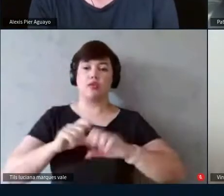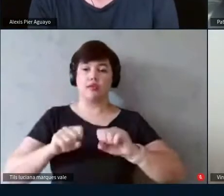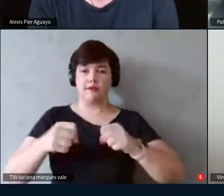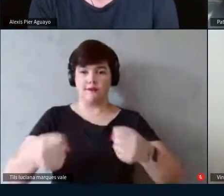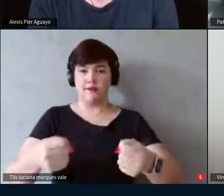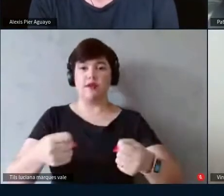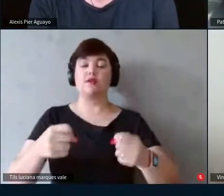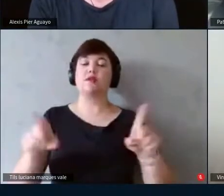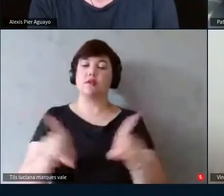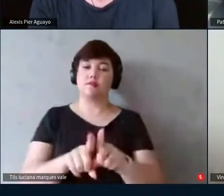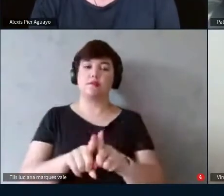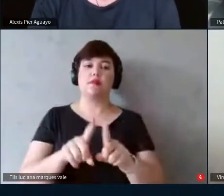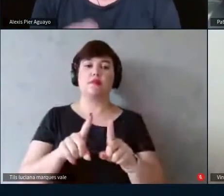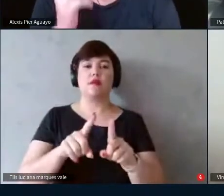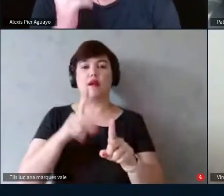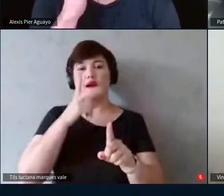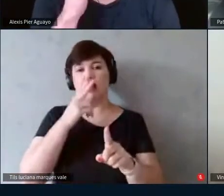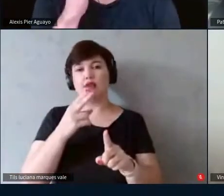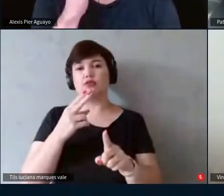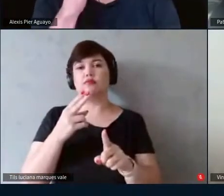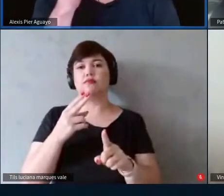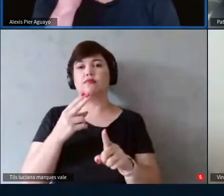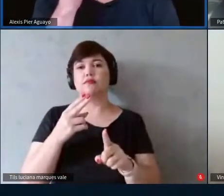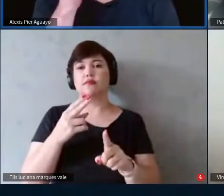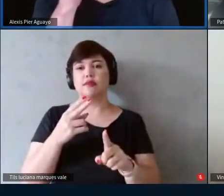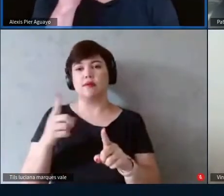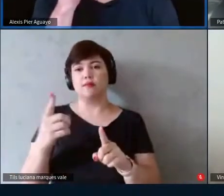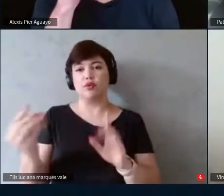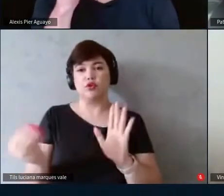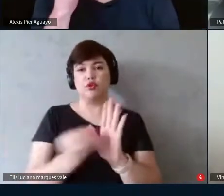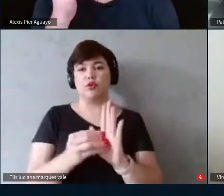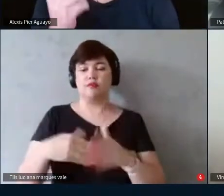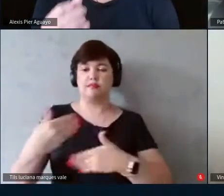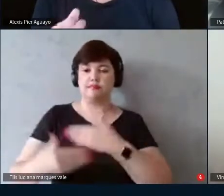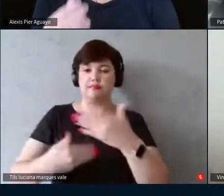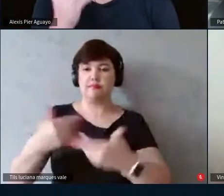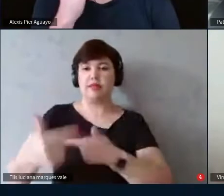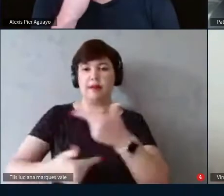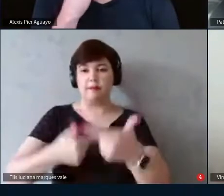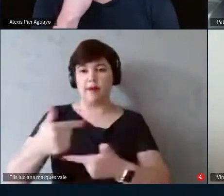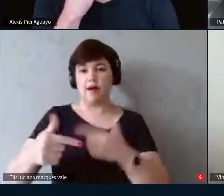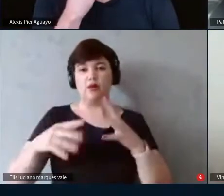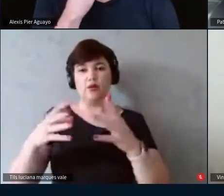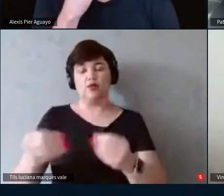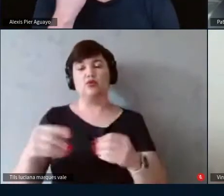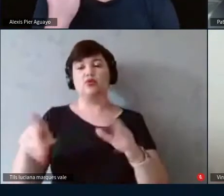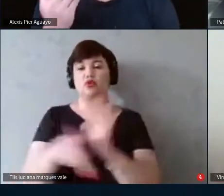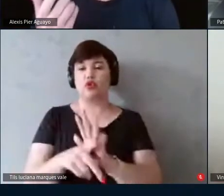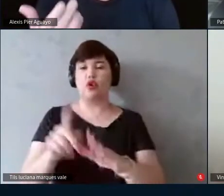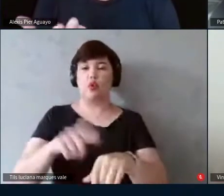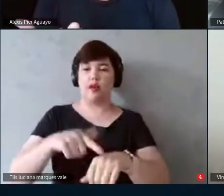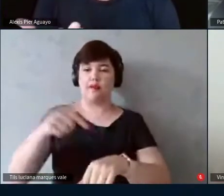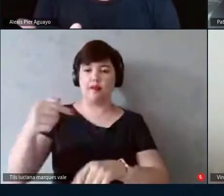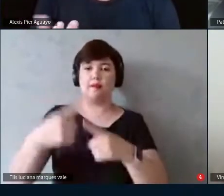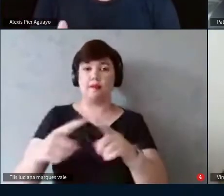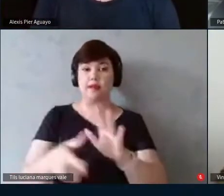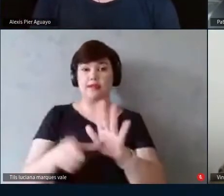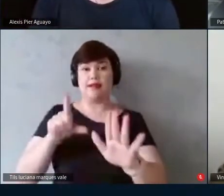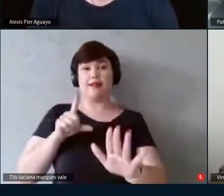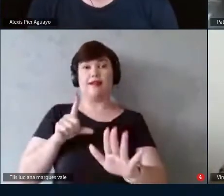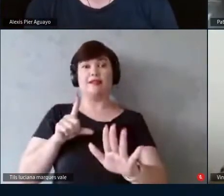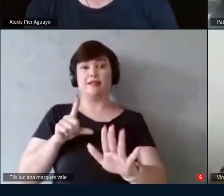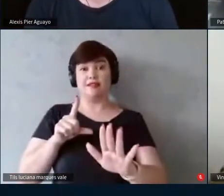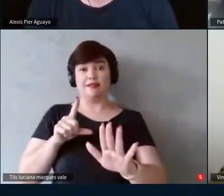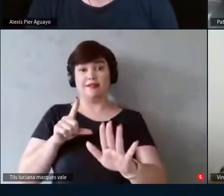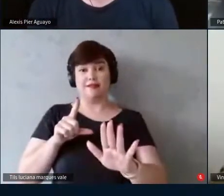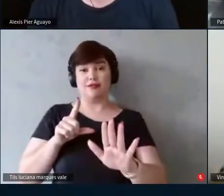é talvez um décimo do que você pôde contribuir ao longo do trabalho. não só na qualificação, mas acho que